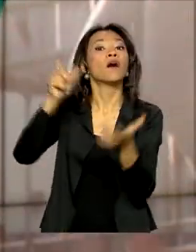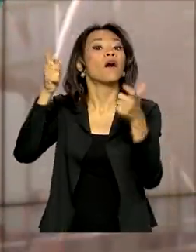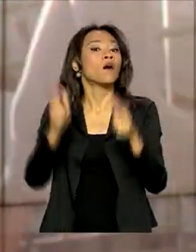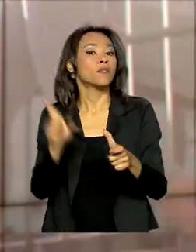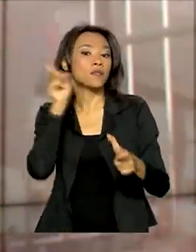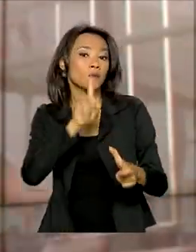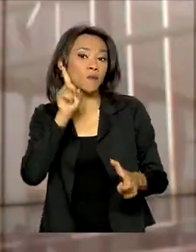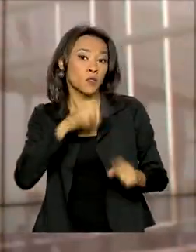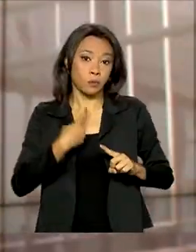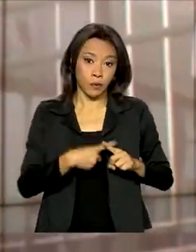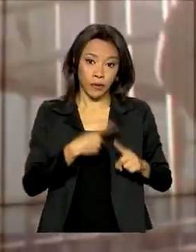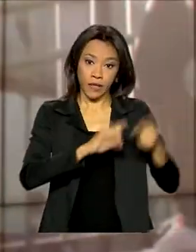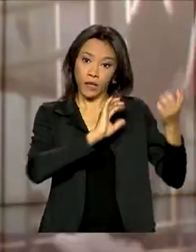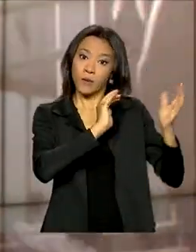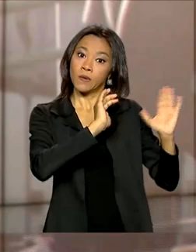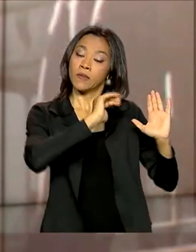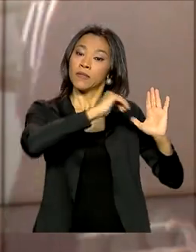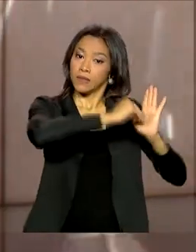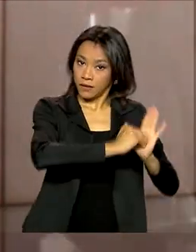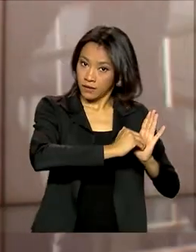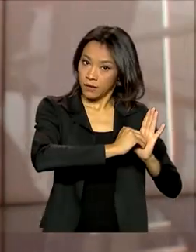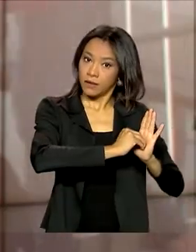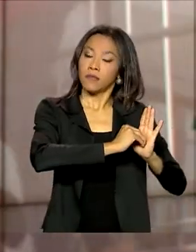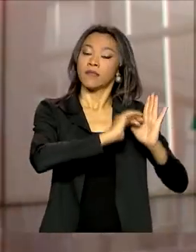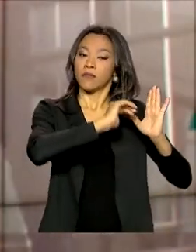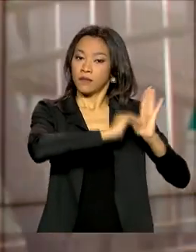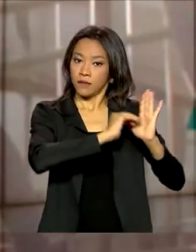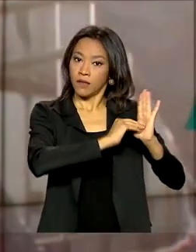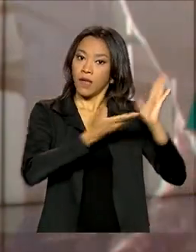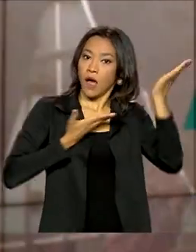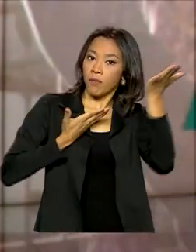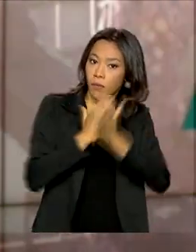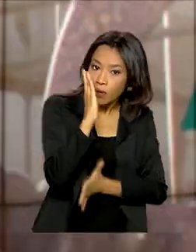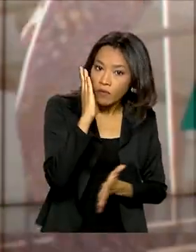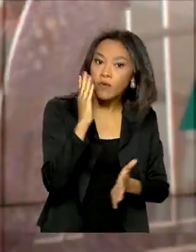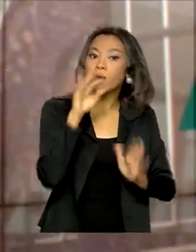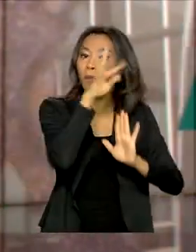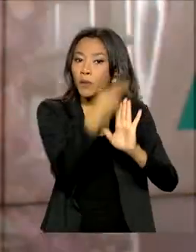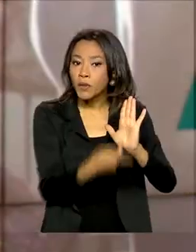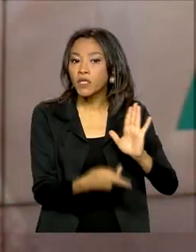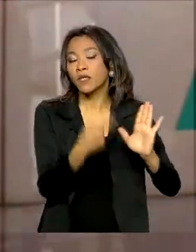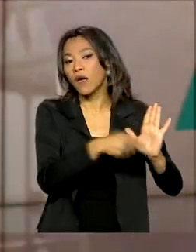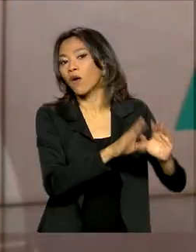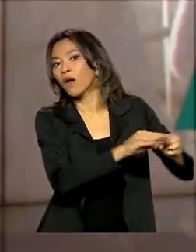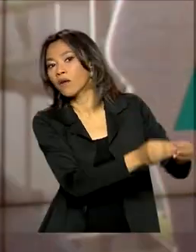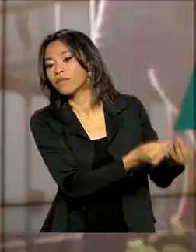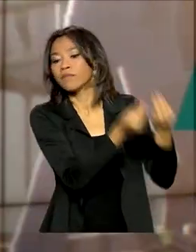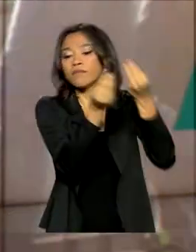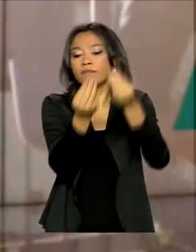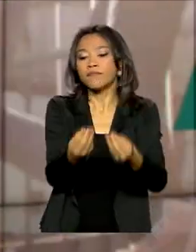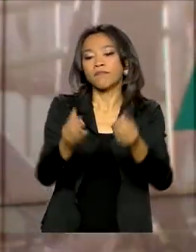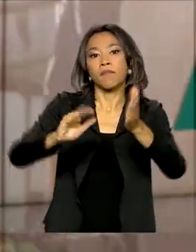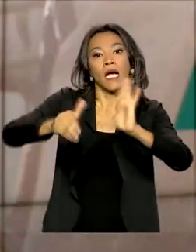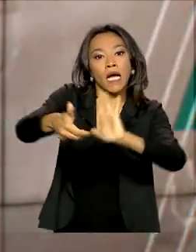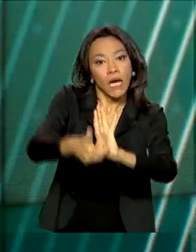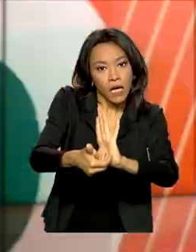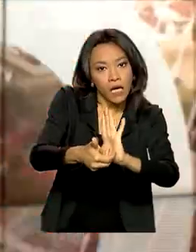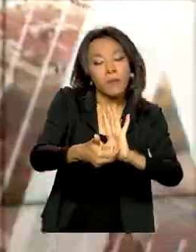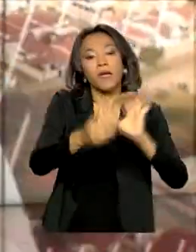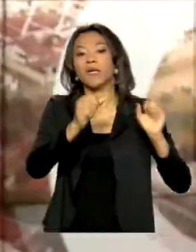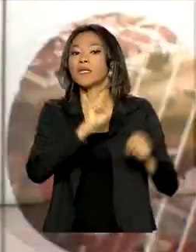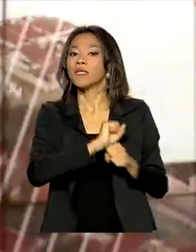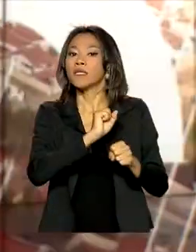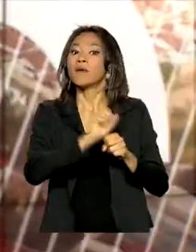Senado aprovou o novo marco regulatório do setor. O projeto segue para a votação na Câmara dos Deputados e